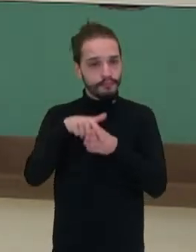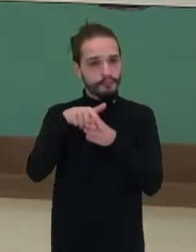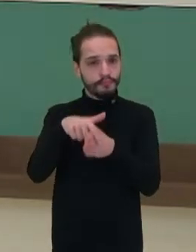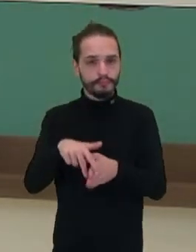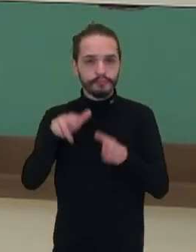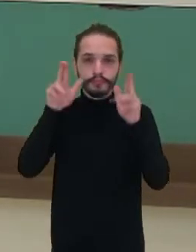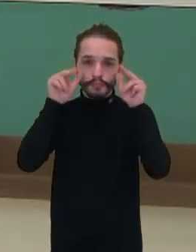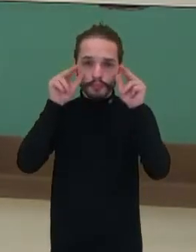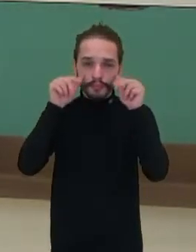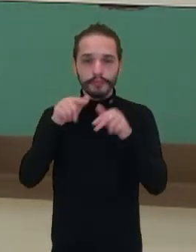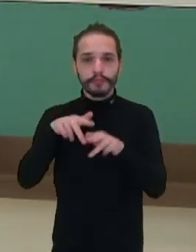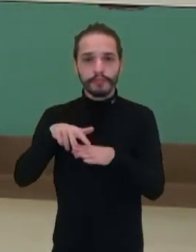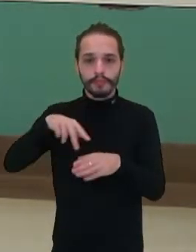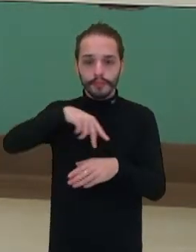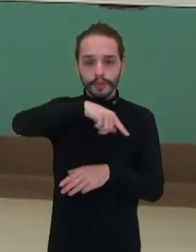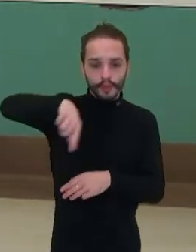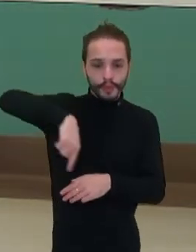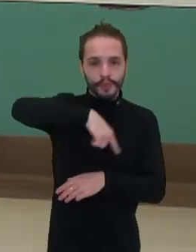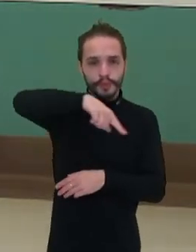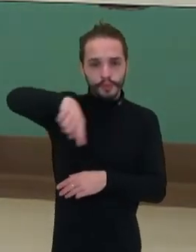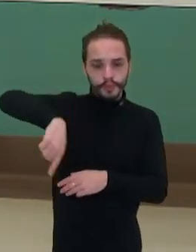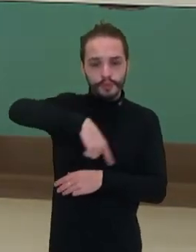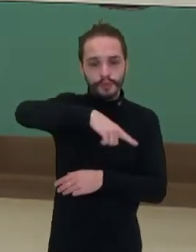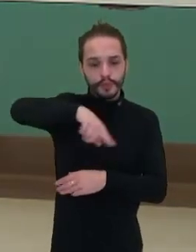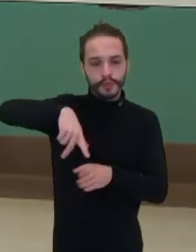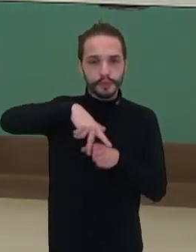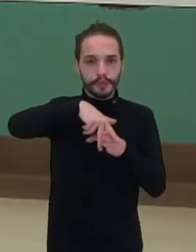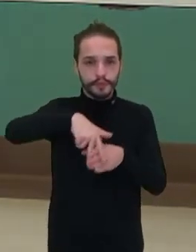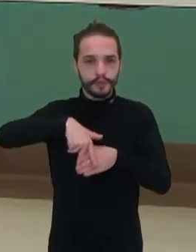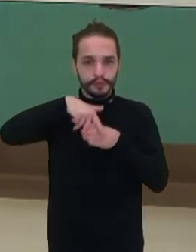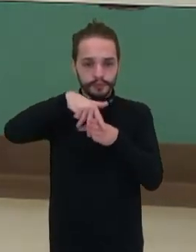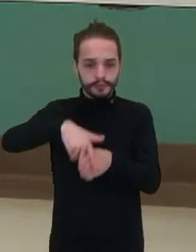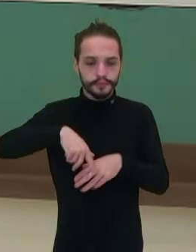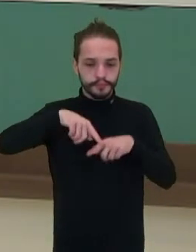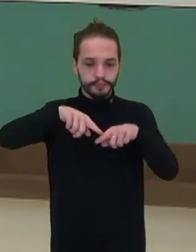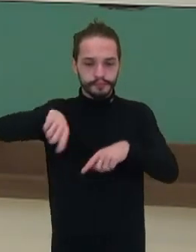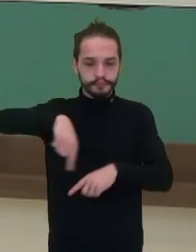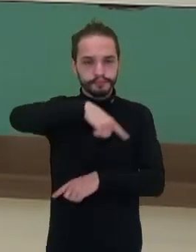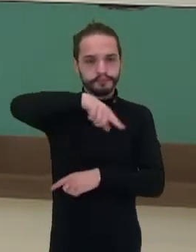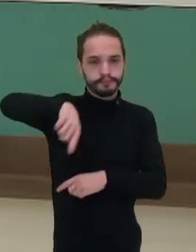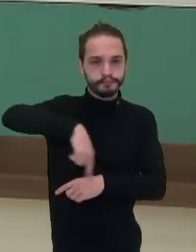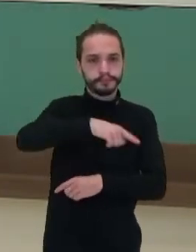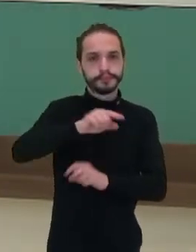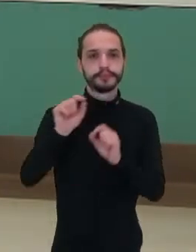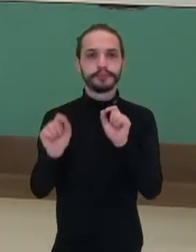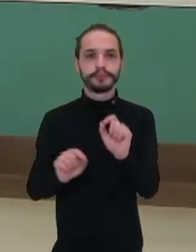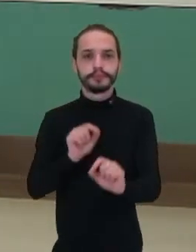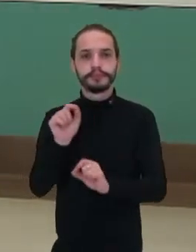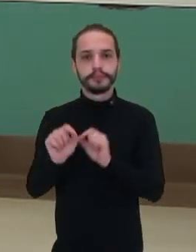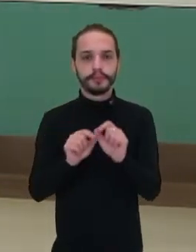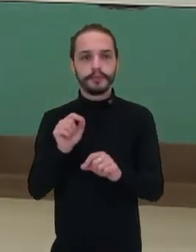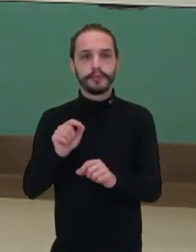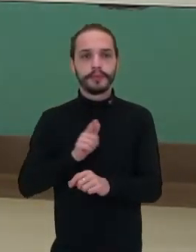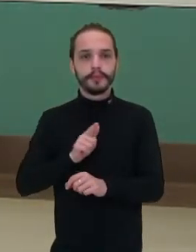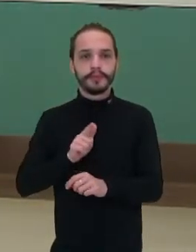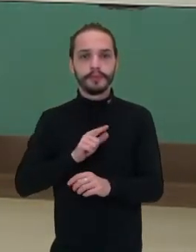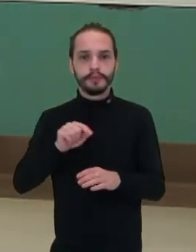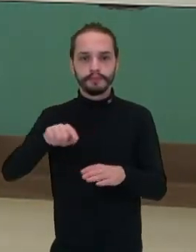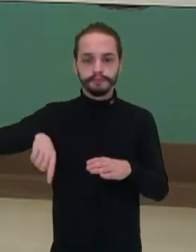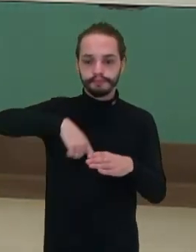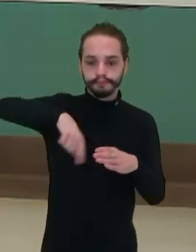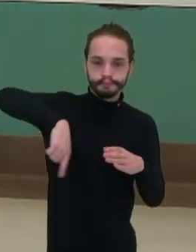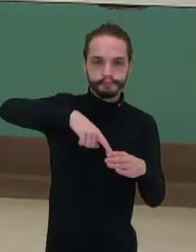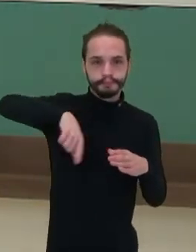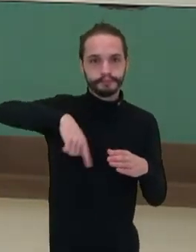vamos colocar, galopando em círculo. Como ele está galopando em círculo, o que acontece? Gradativamente o centro da gravidade vai